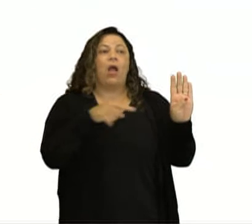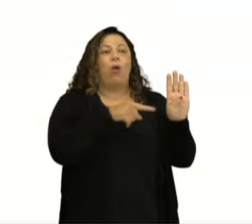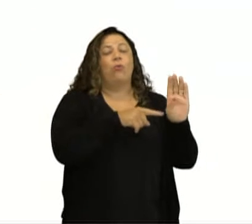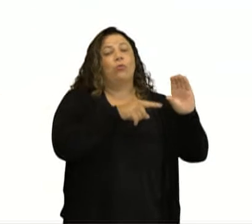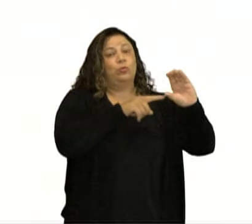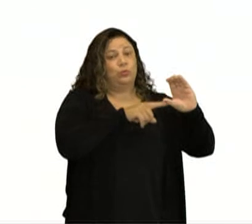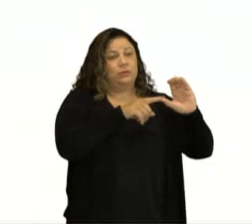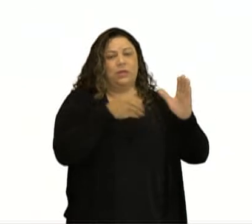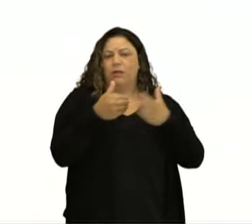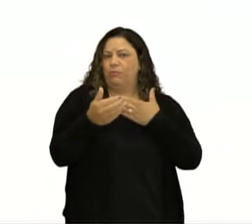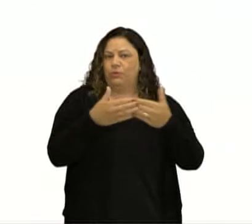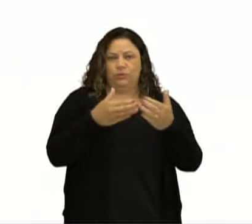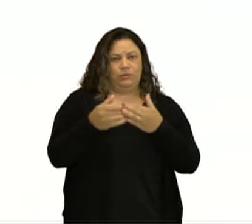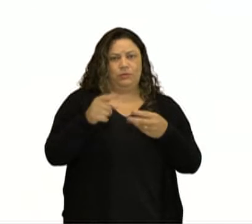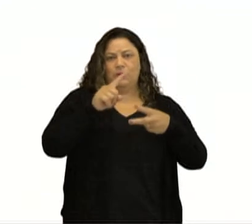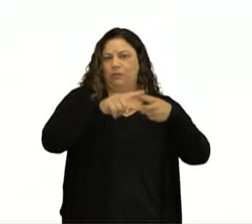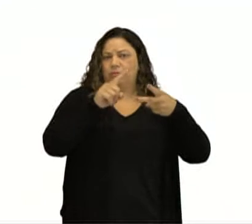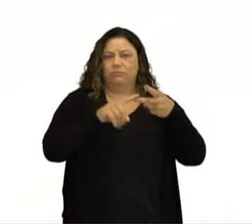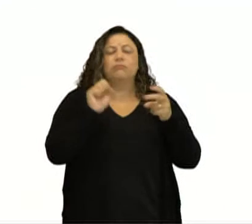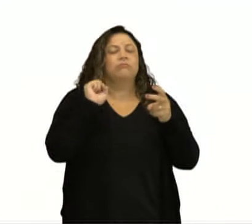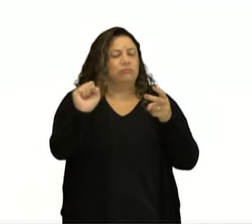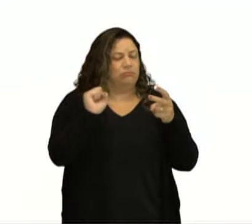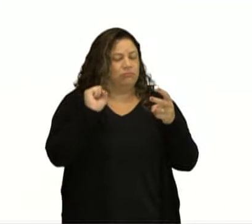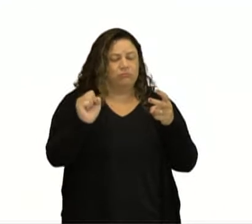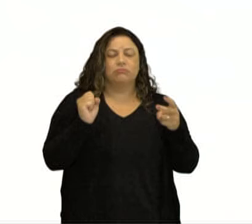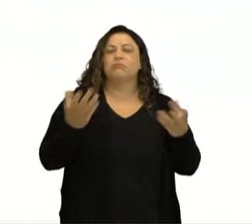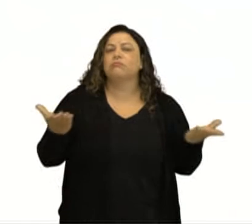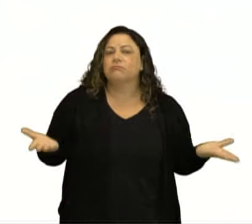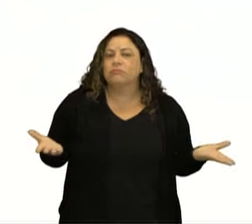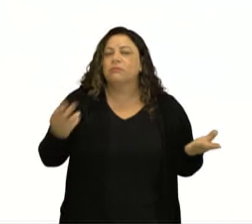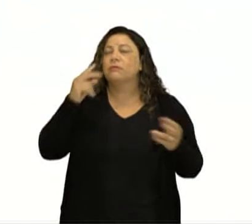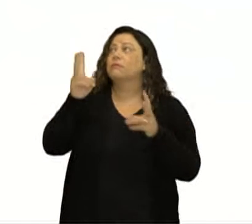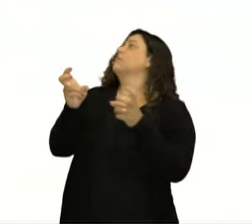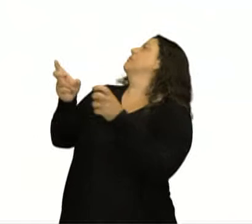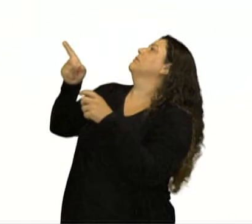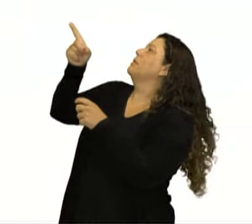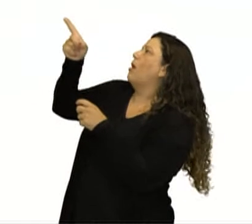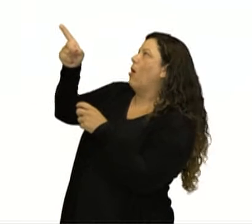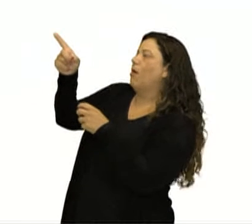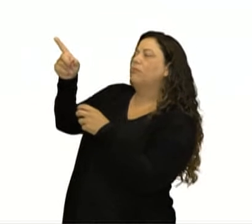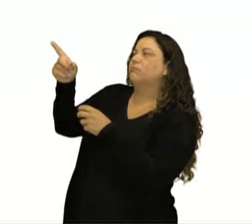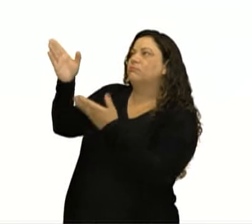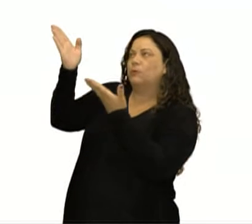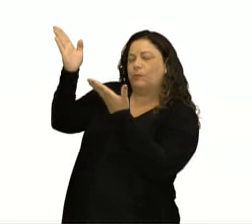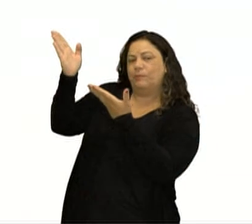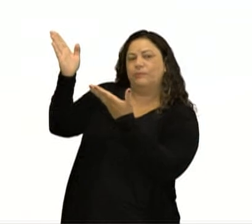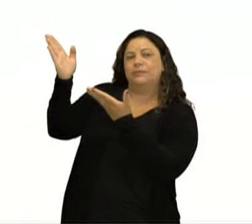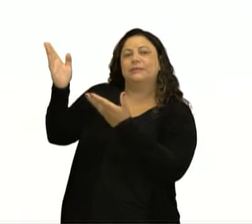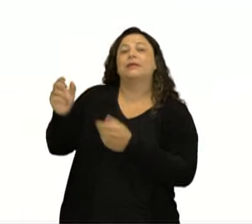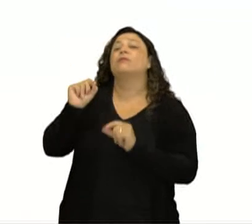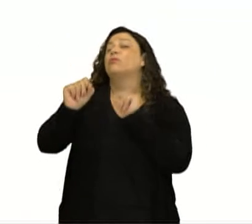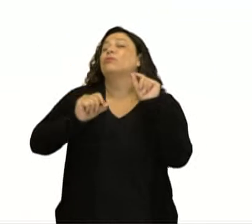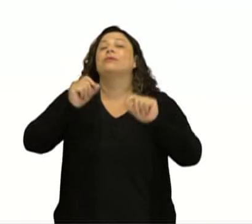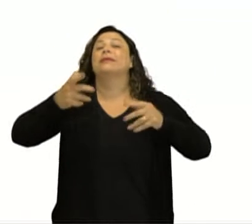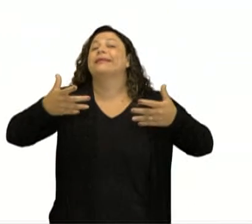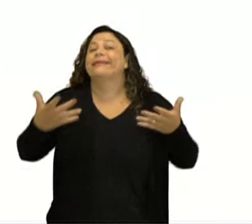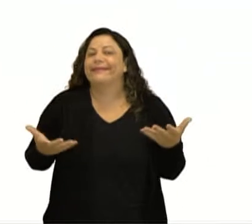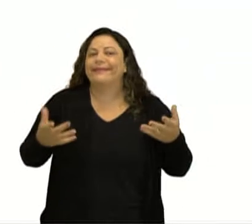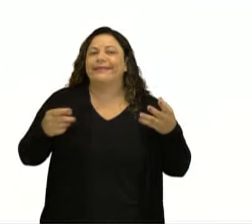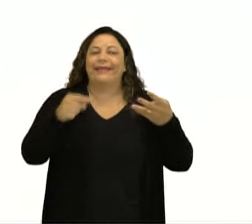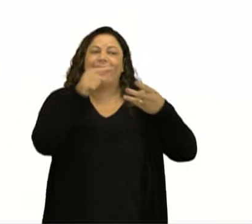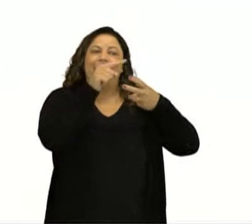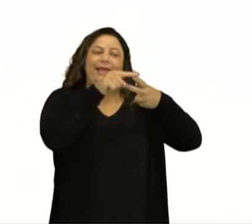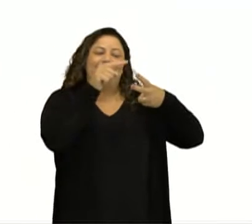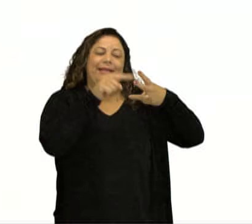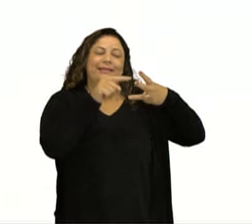inercial. Veja ali o gifzinho, né? O carro fazendo a curva ali com velocidade constante. O que ele é? Eu vou dar um tempinho para vocês e daqui a